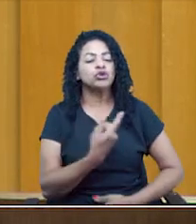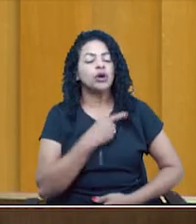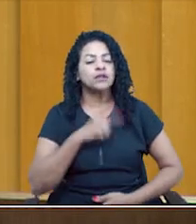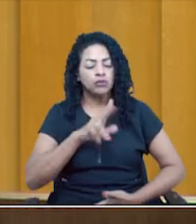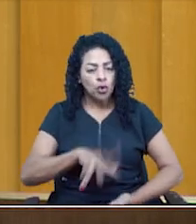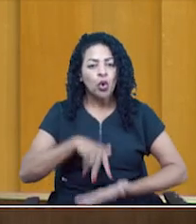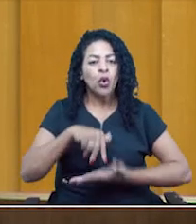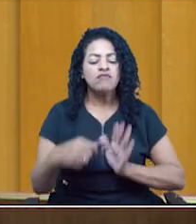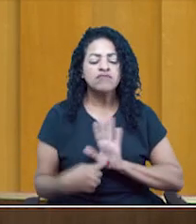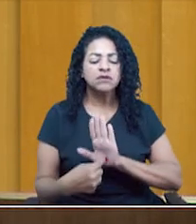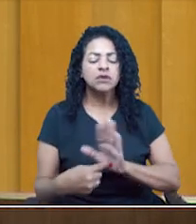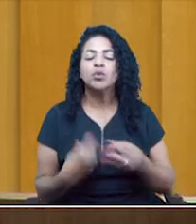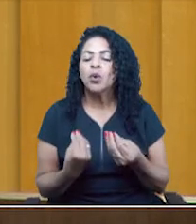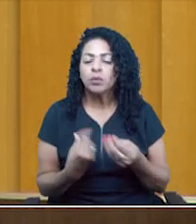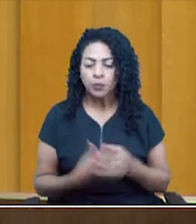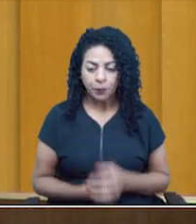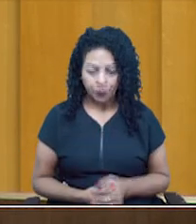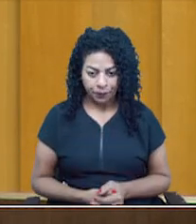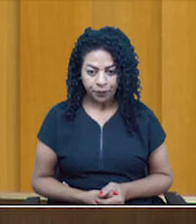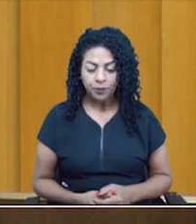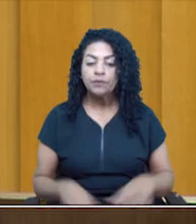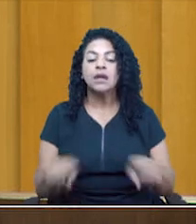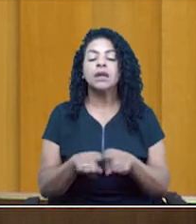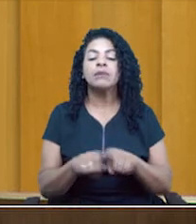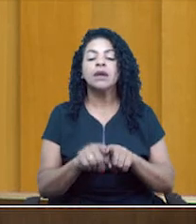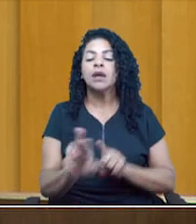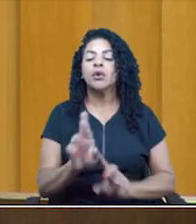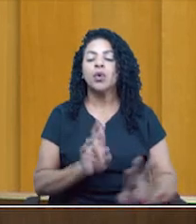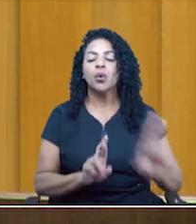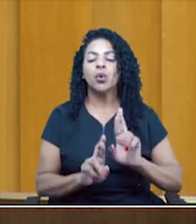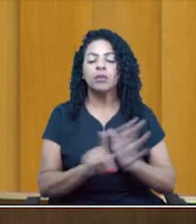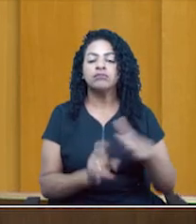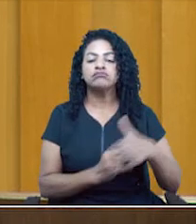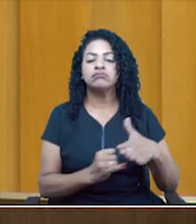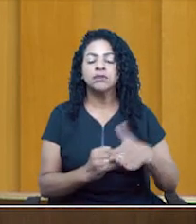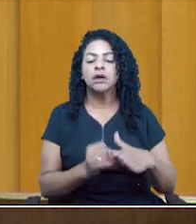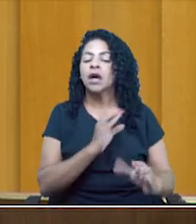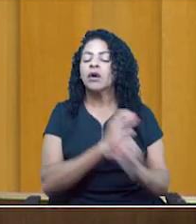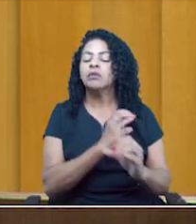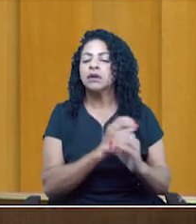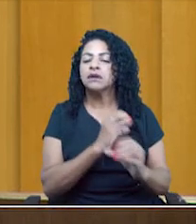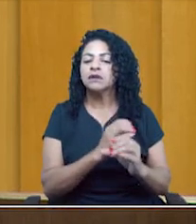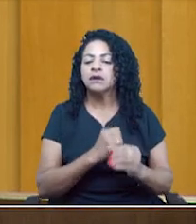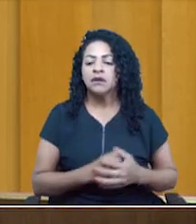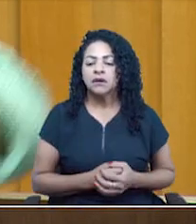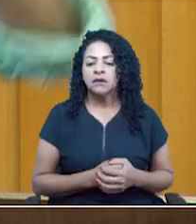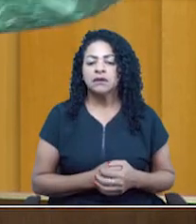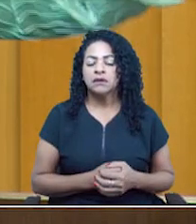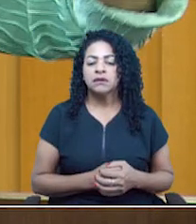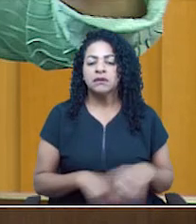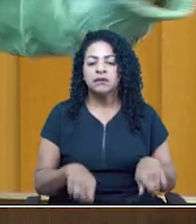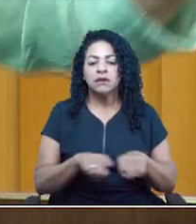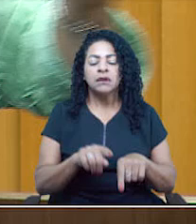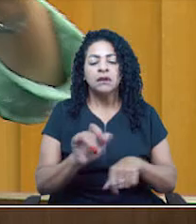a obtenção de melhores resultados institucionais, a comunicação ela deve ser realizada de forma planejada e estratégica, porque senão